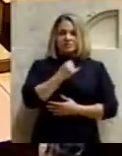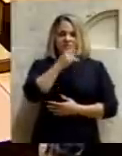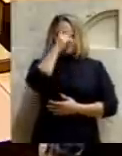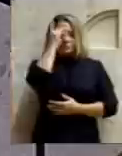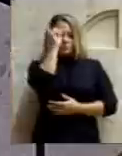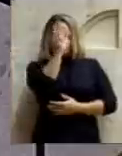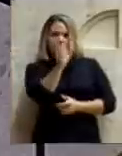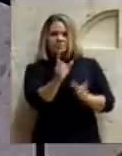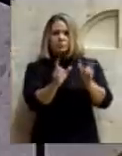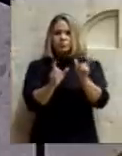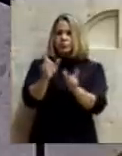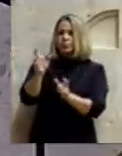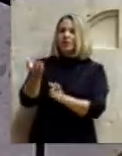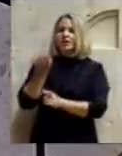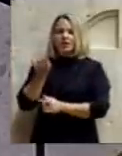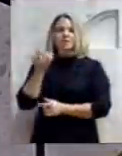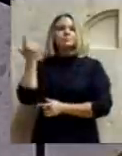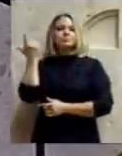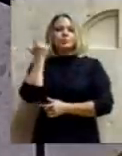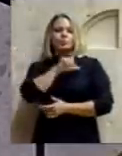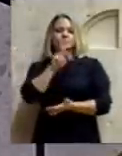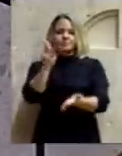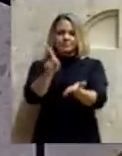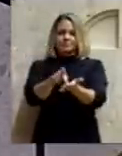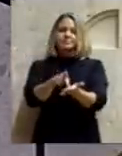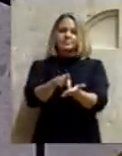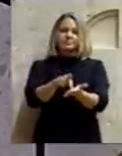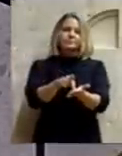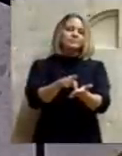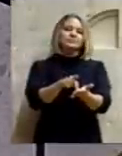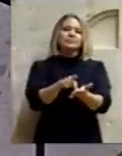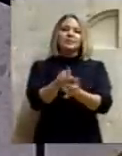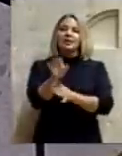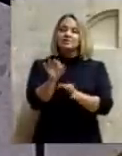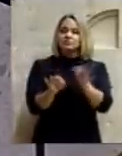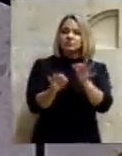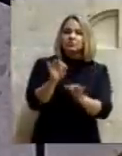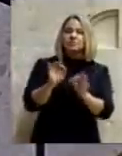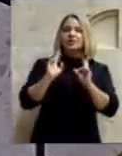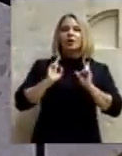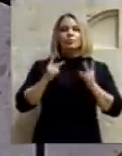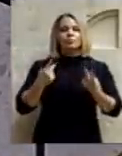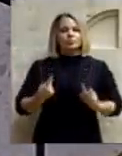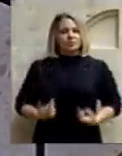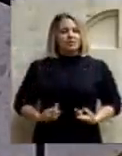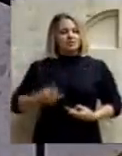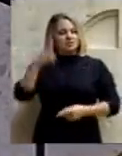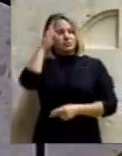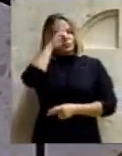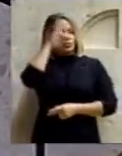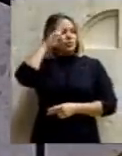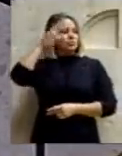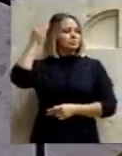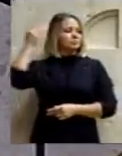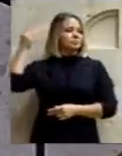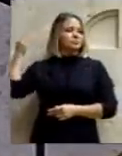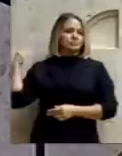homens a querem e a concebem. A justiça é humana, é histórica.